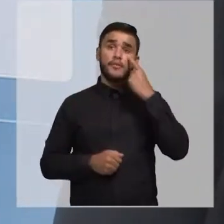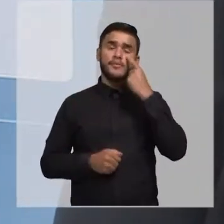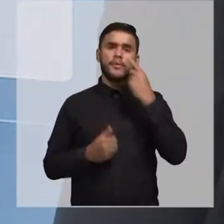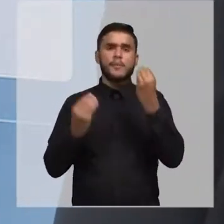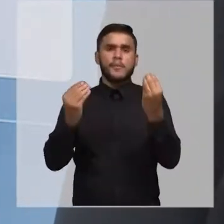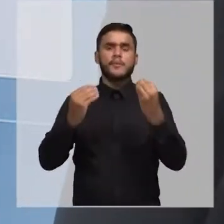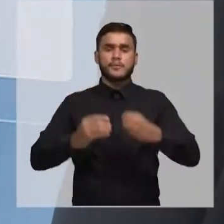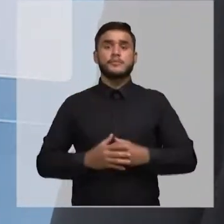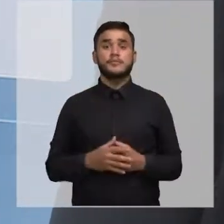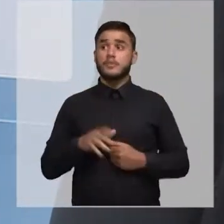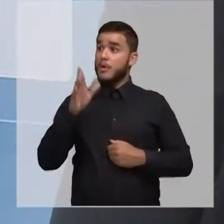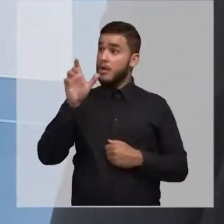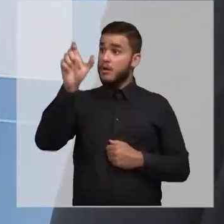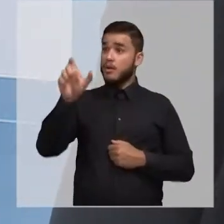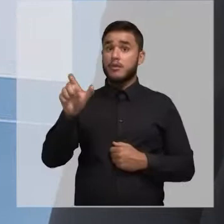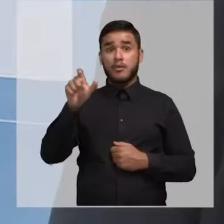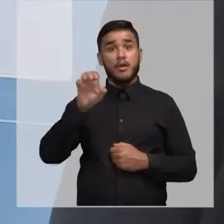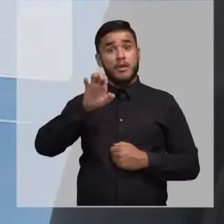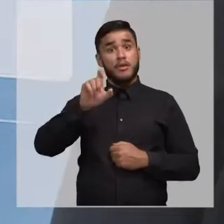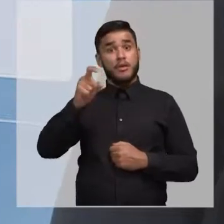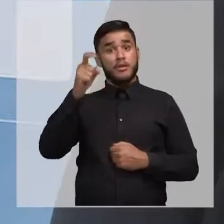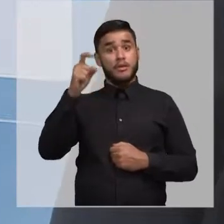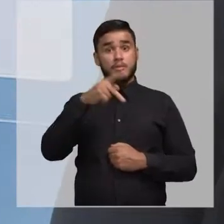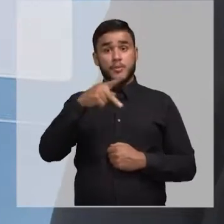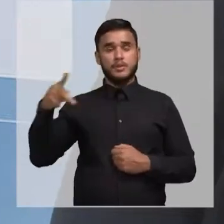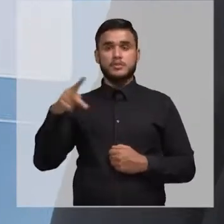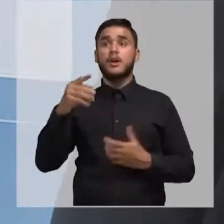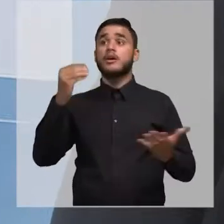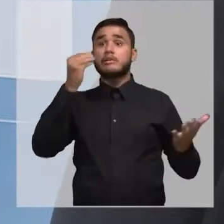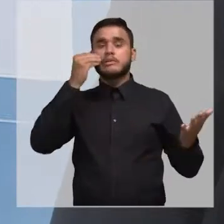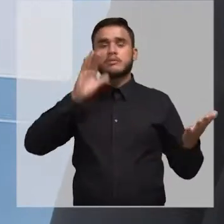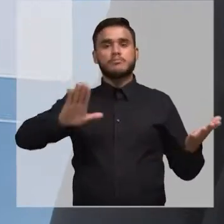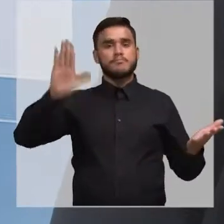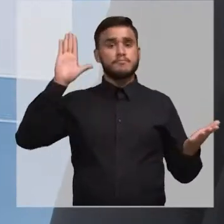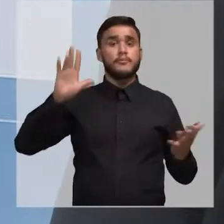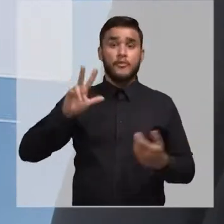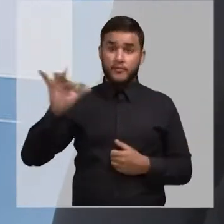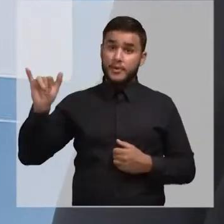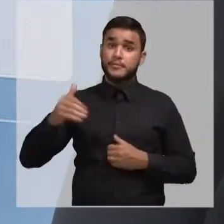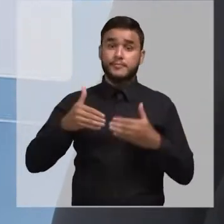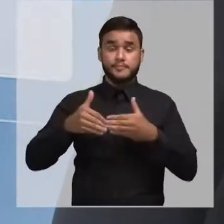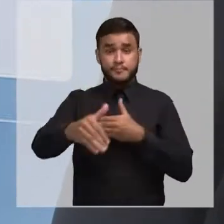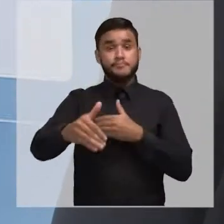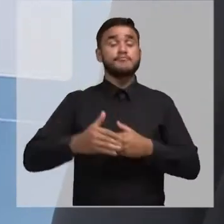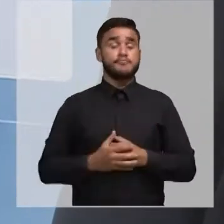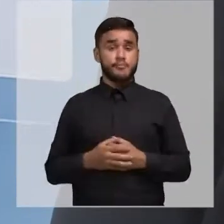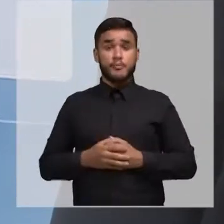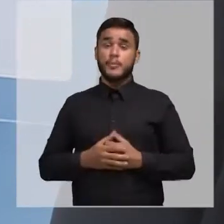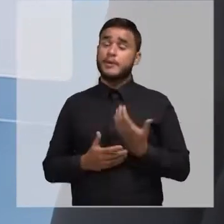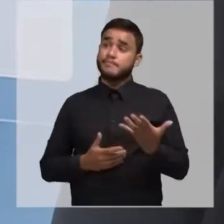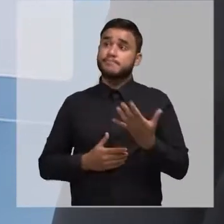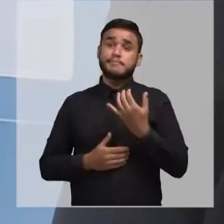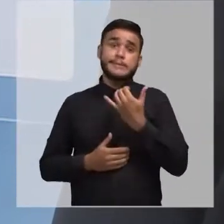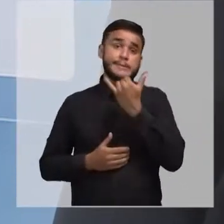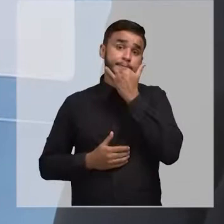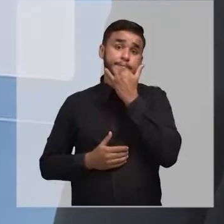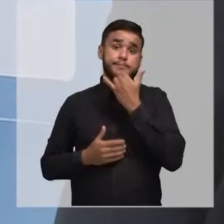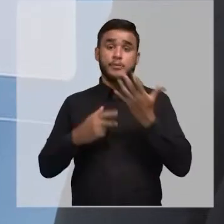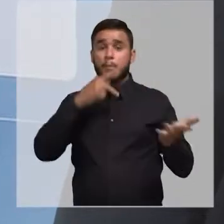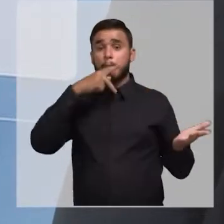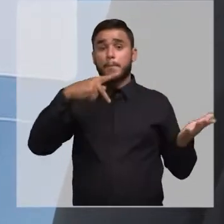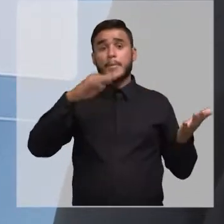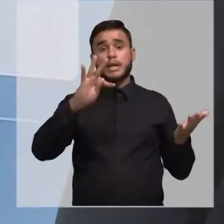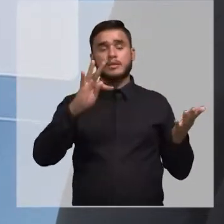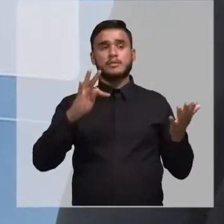outro pré-candidato preso, que vai se estender. E, infelizmente, o Partido dos